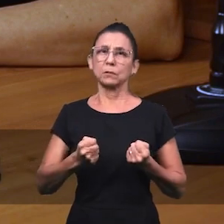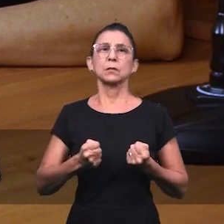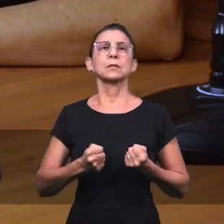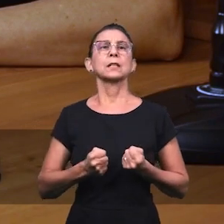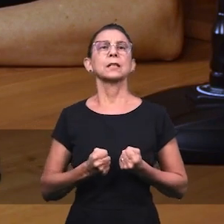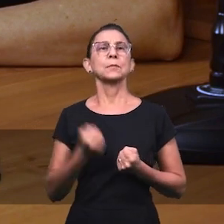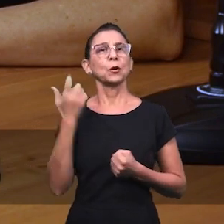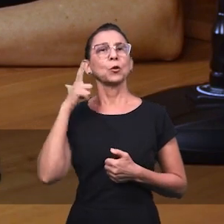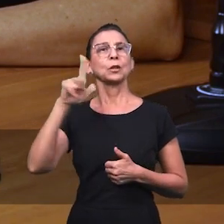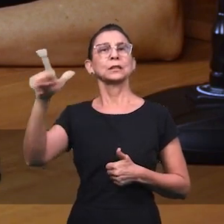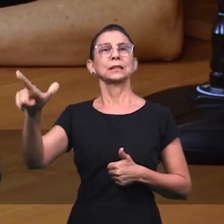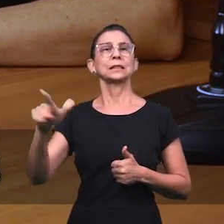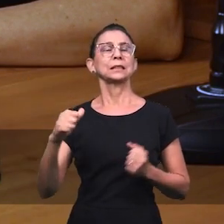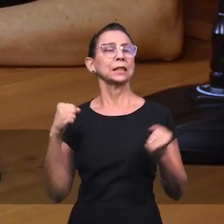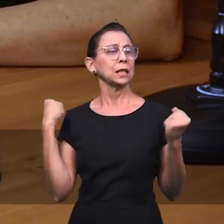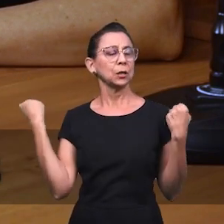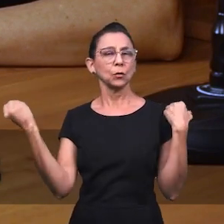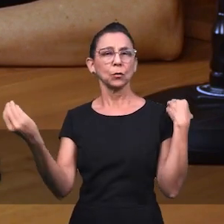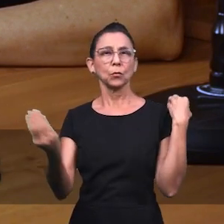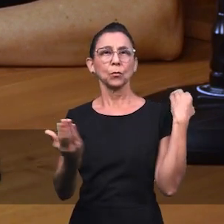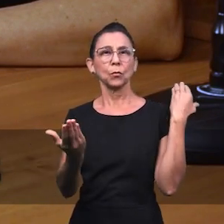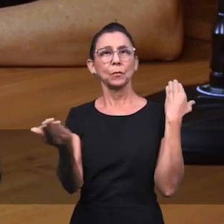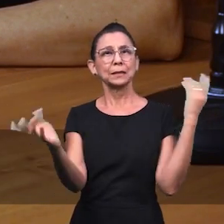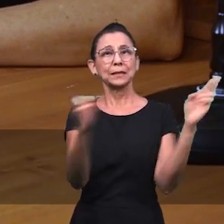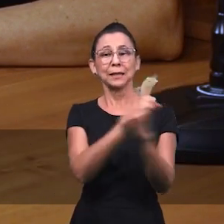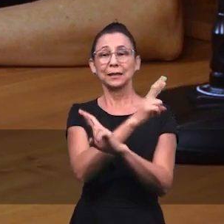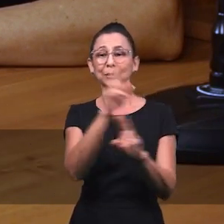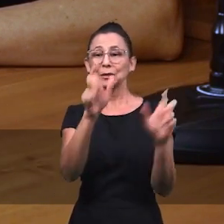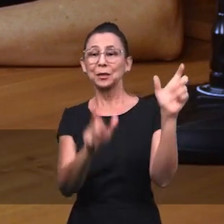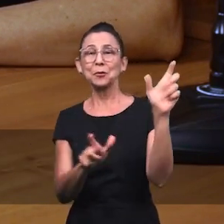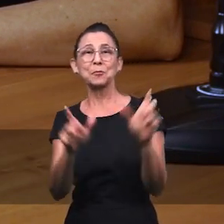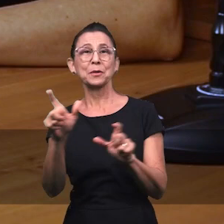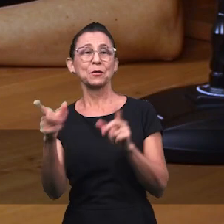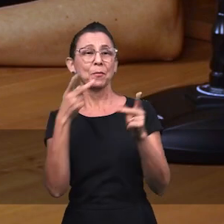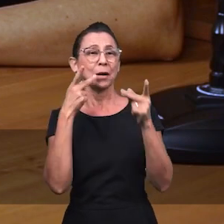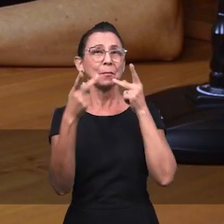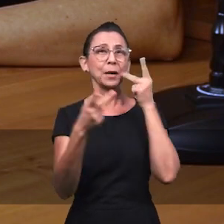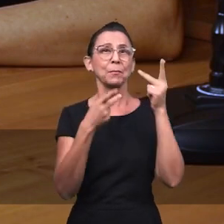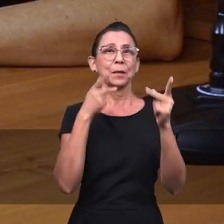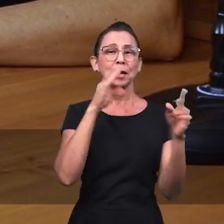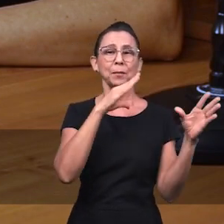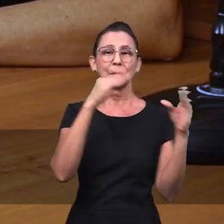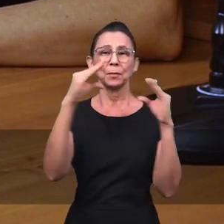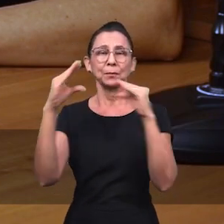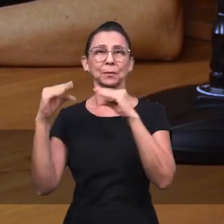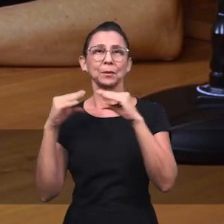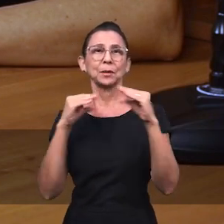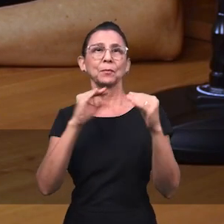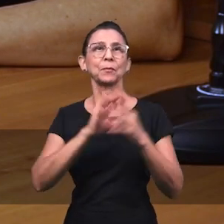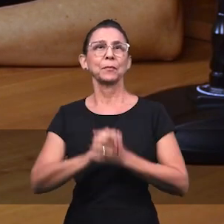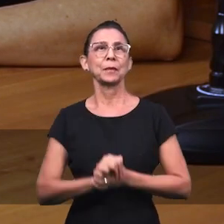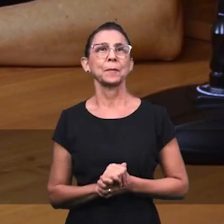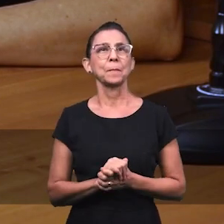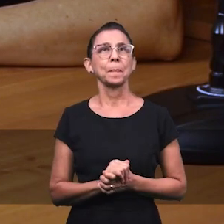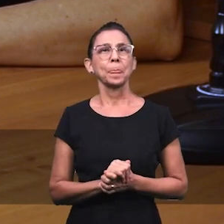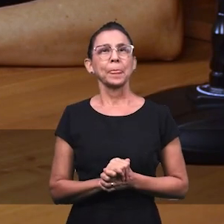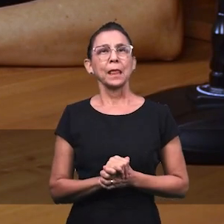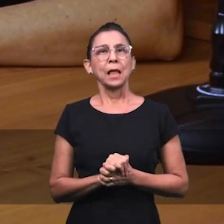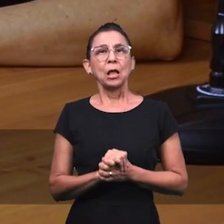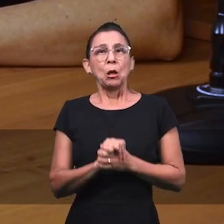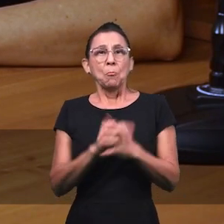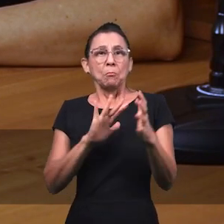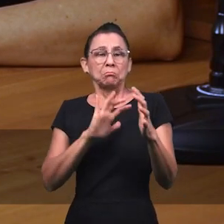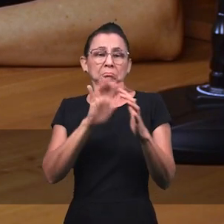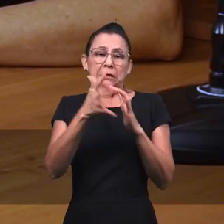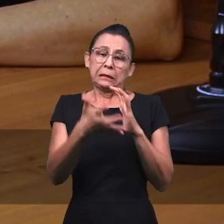faculdade, comecei a falar, socializar com as pessoas. Eu nunca aprendi Libras, porque o